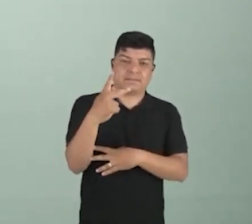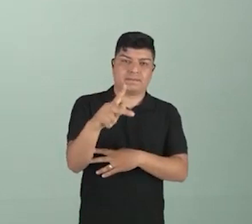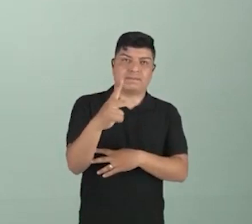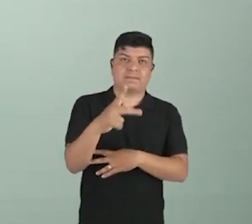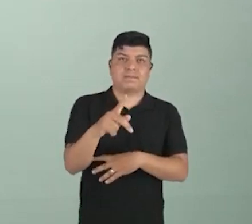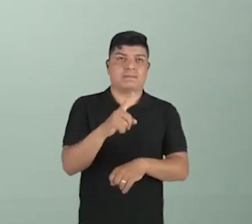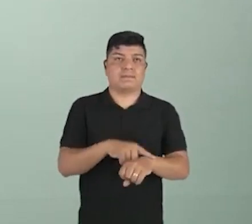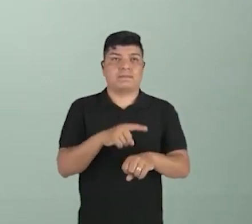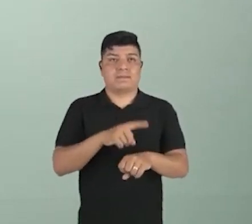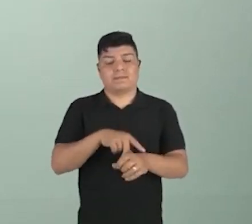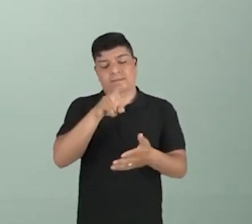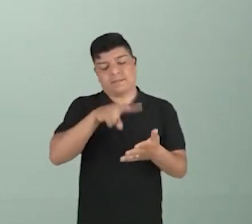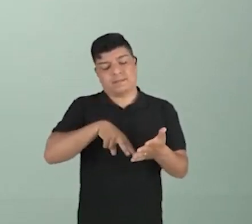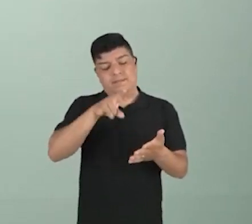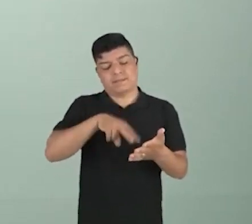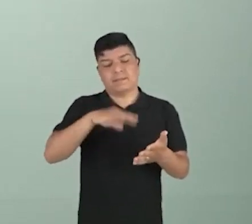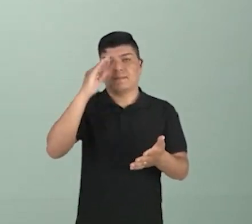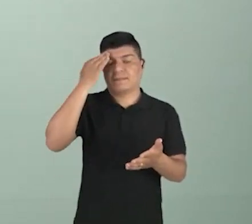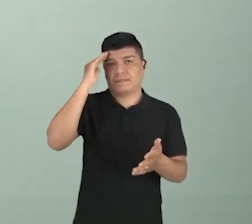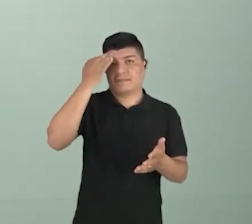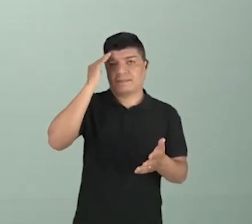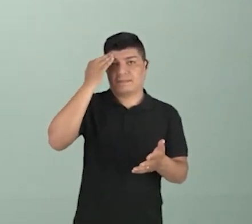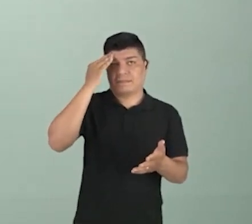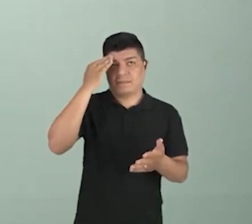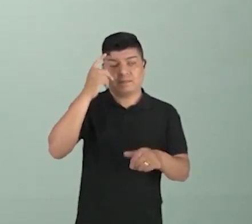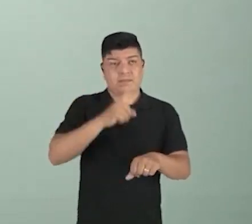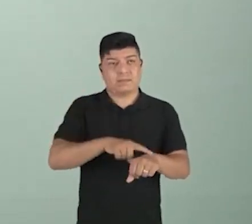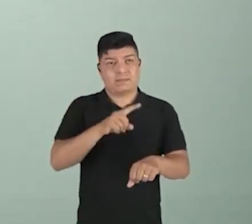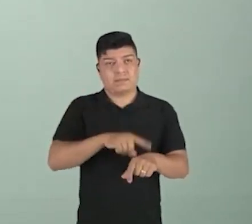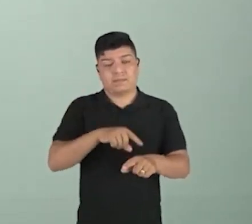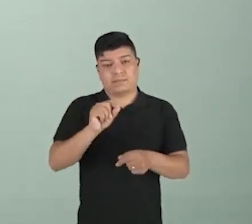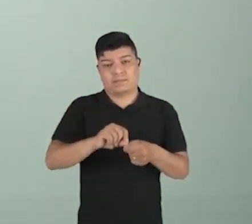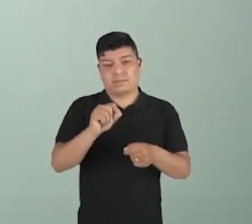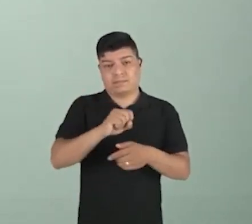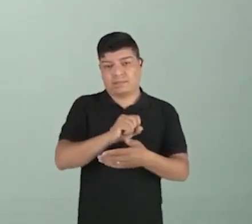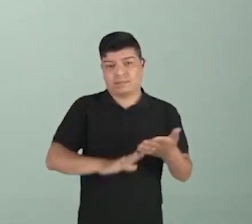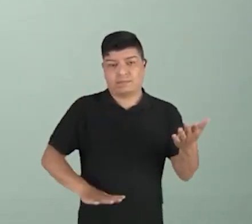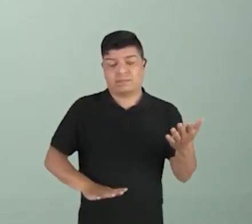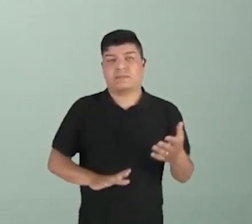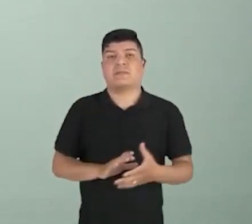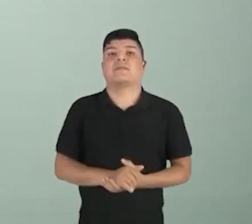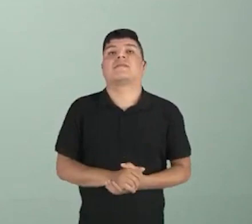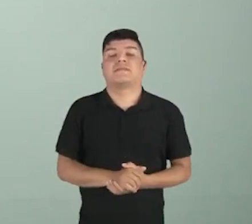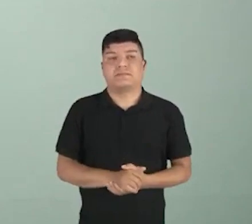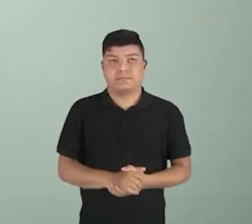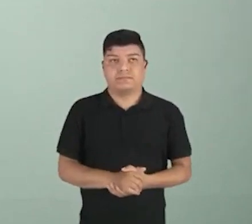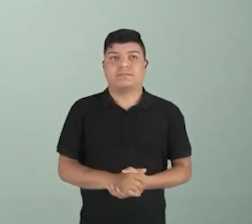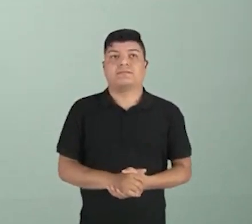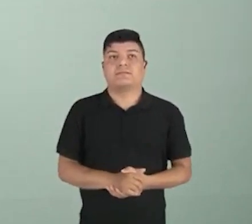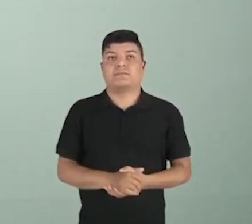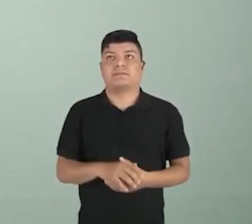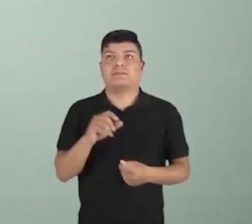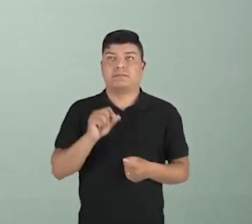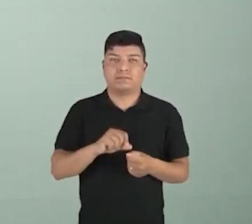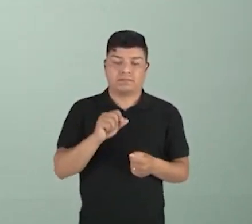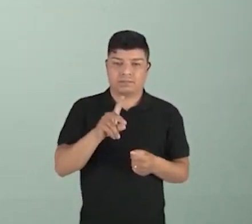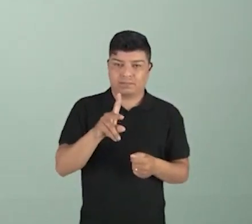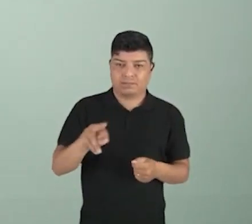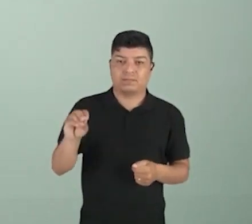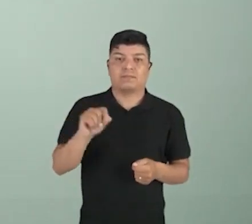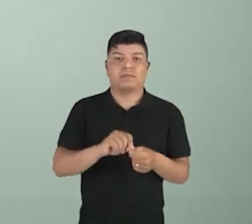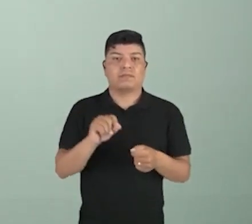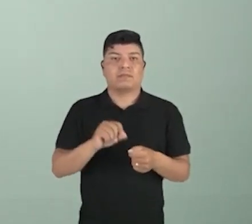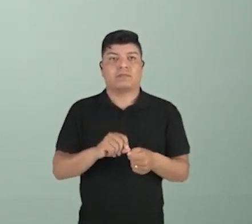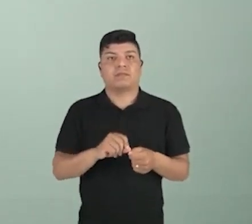O momento de ler, de entender, é na hora que você está fazendo as atividades, ok? Vai fazendo as atividades,